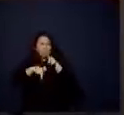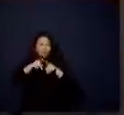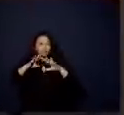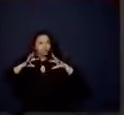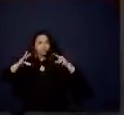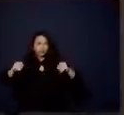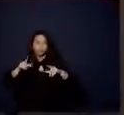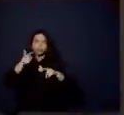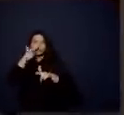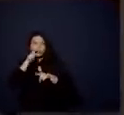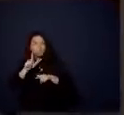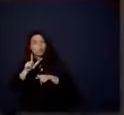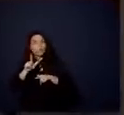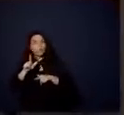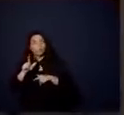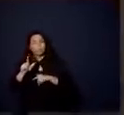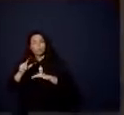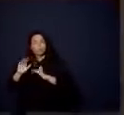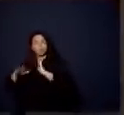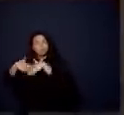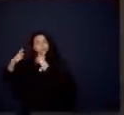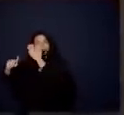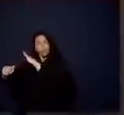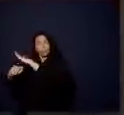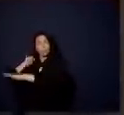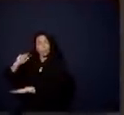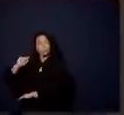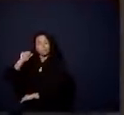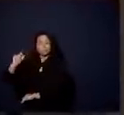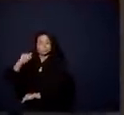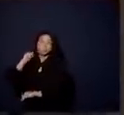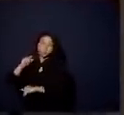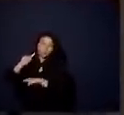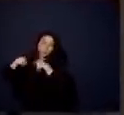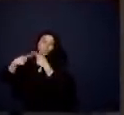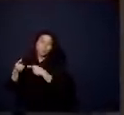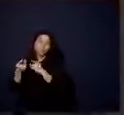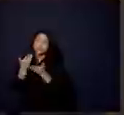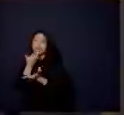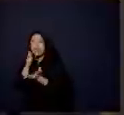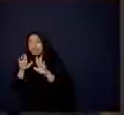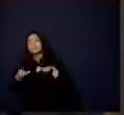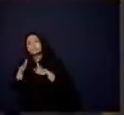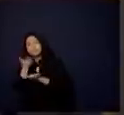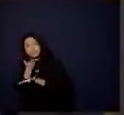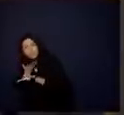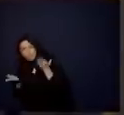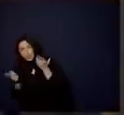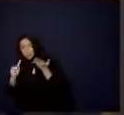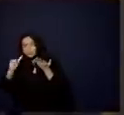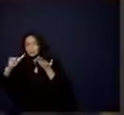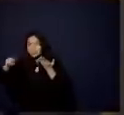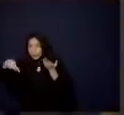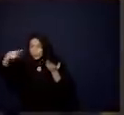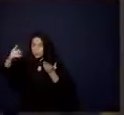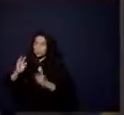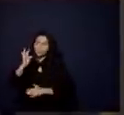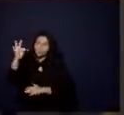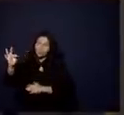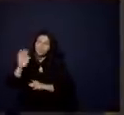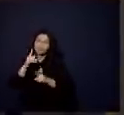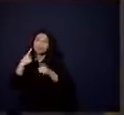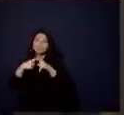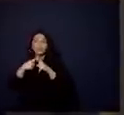para um novo modelo mesmo aqueles que perdem participação no total da arrecadação tende a ser beneficiado porque a economia